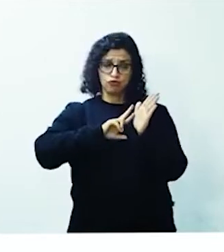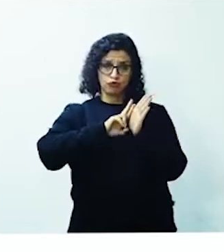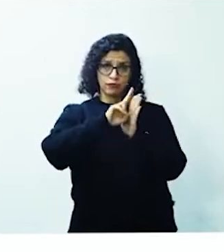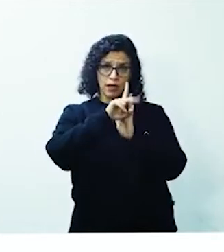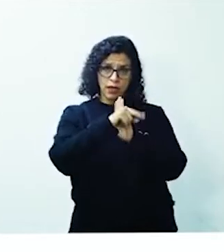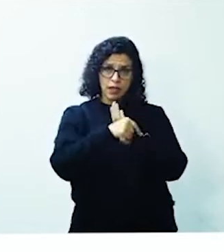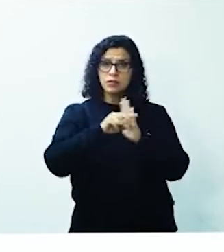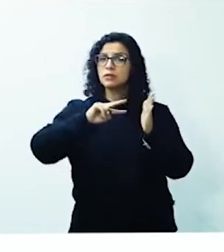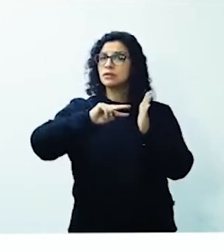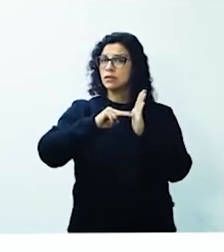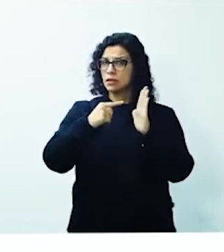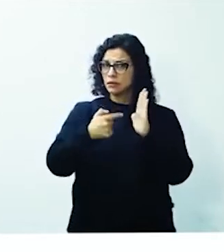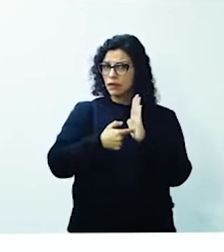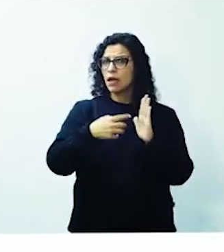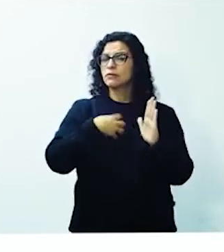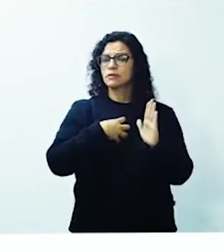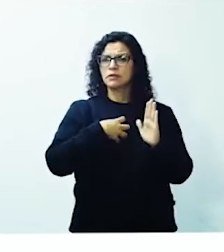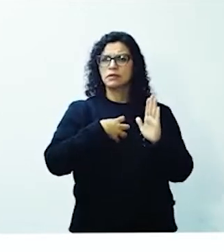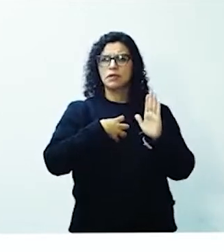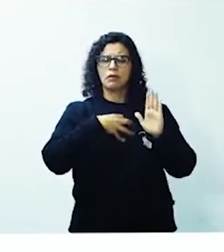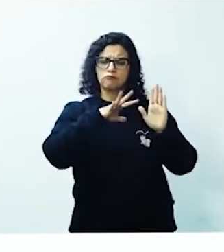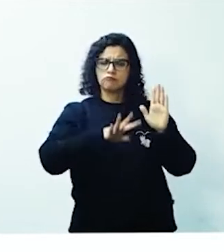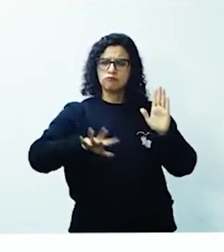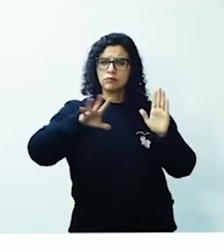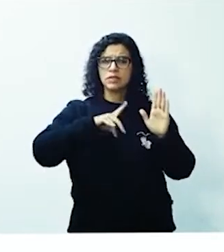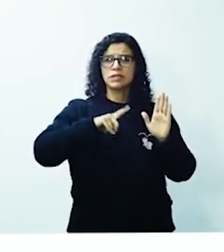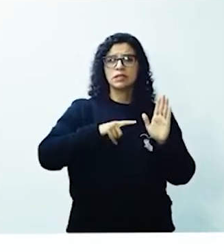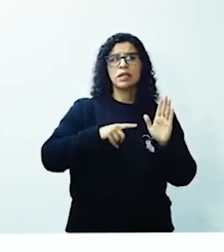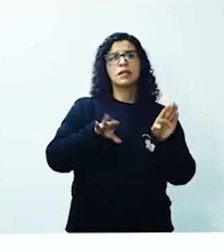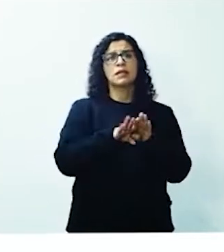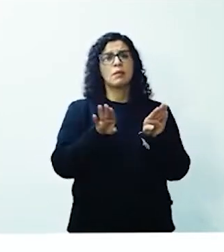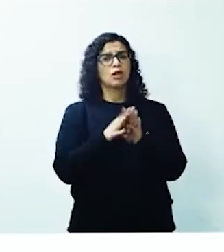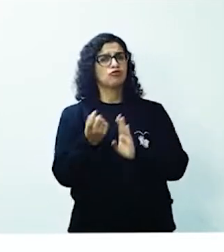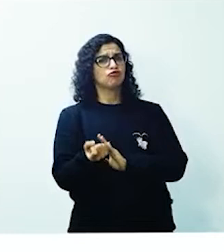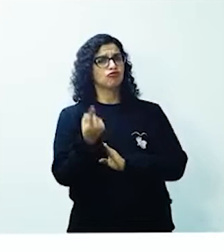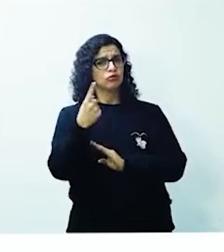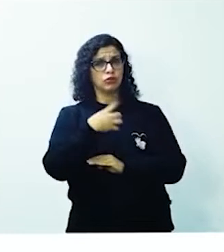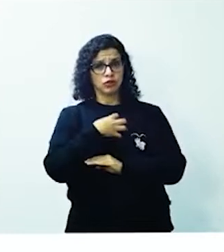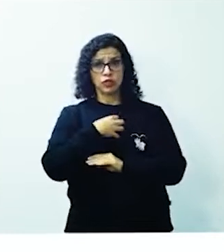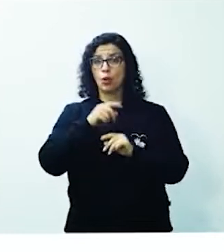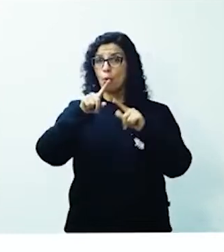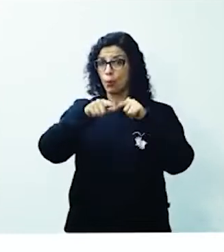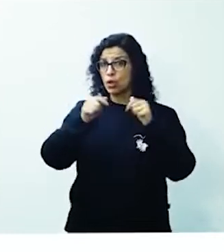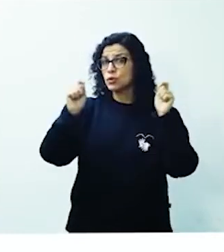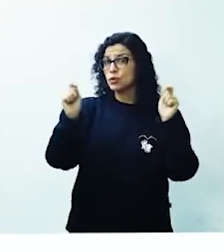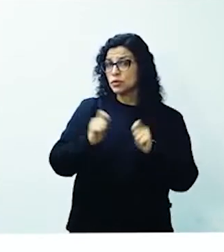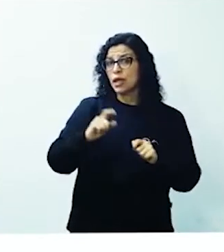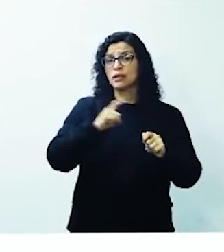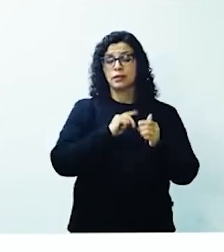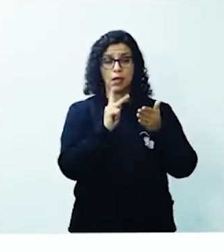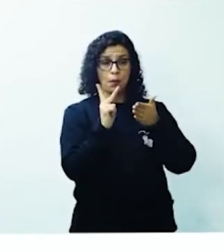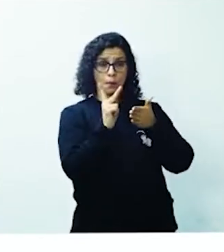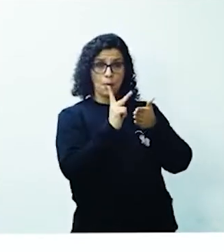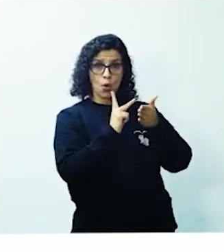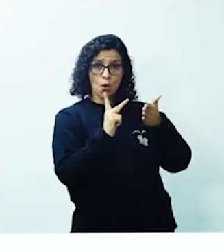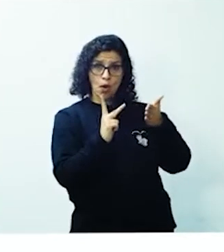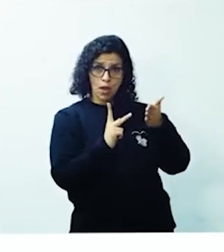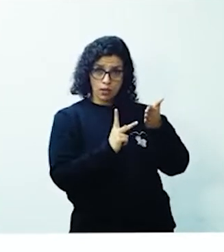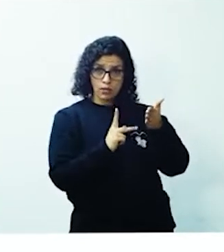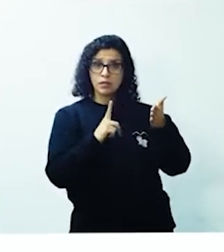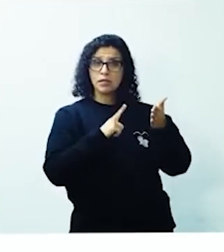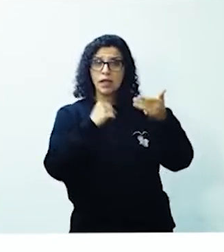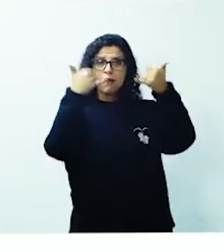plurissignificação, ou seja, vários sentidos, ambiguidade e estranheza. Dessa forma, pode haver uma poesia escrita em